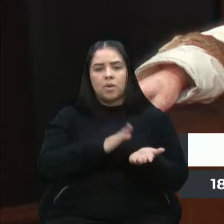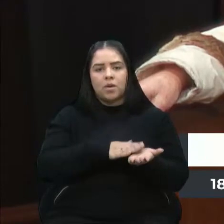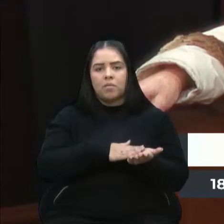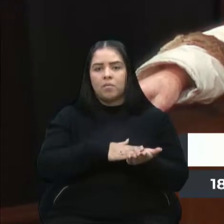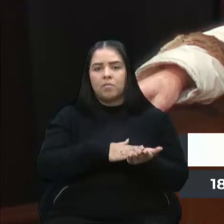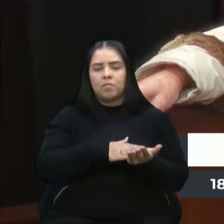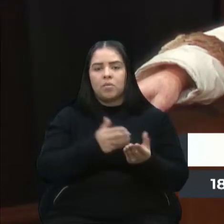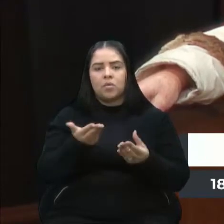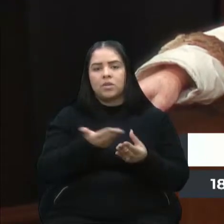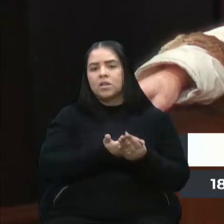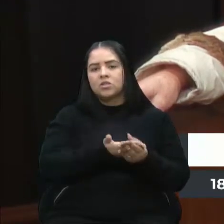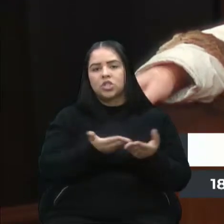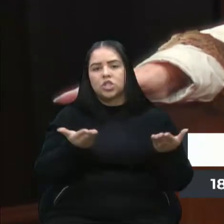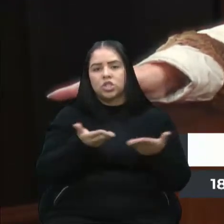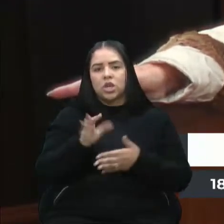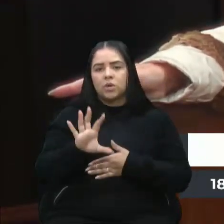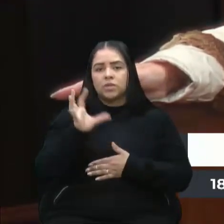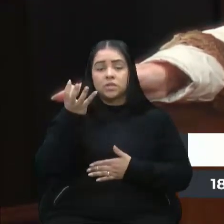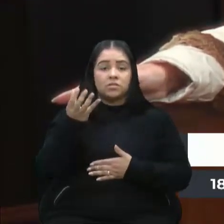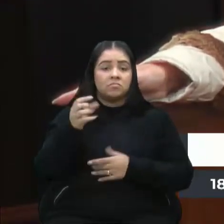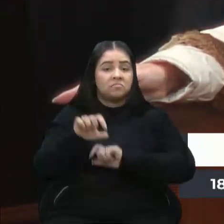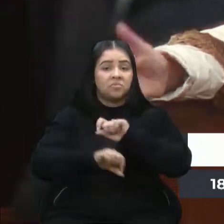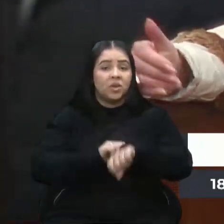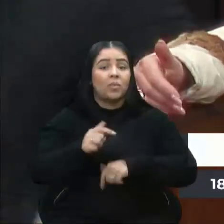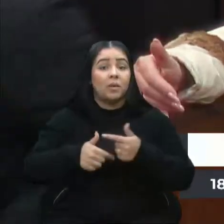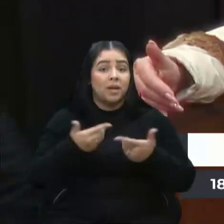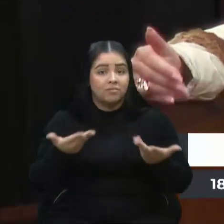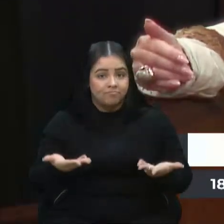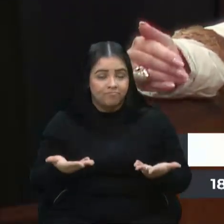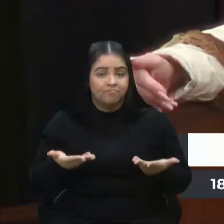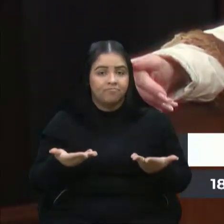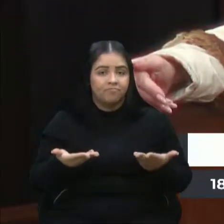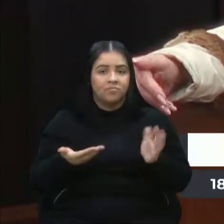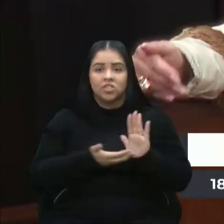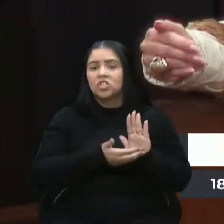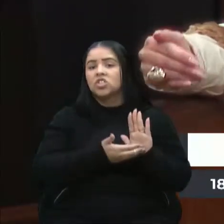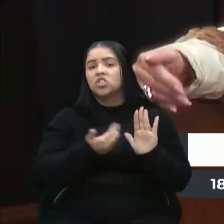já estão em tramitação. Então, qual é a função? Tira a